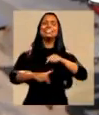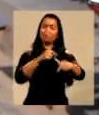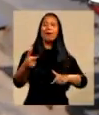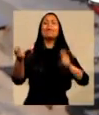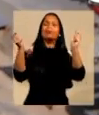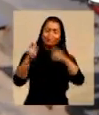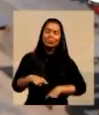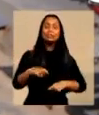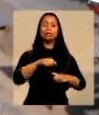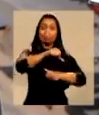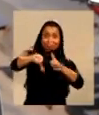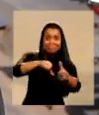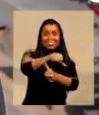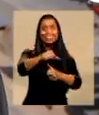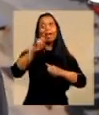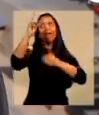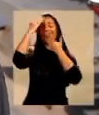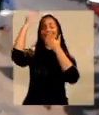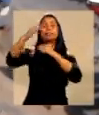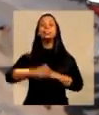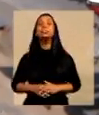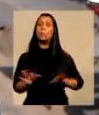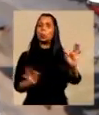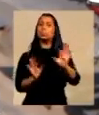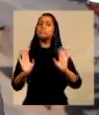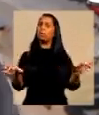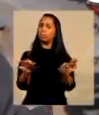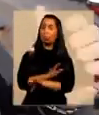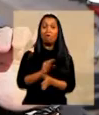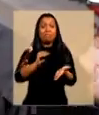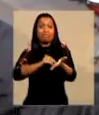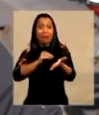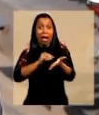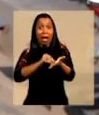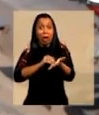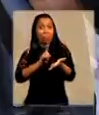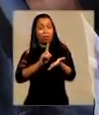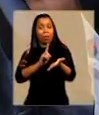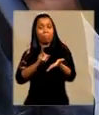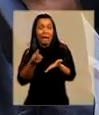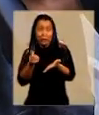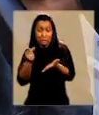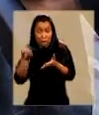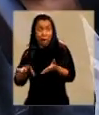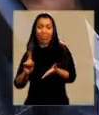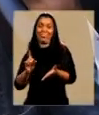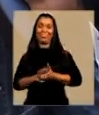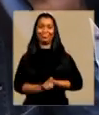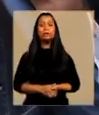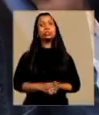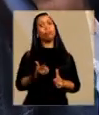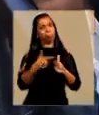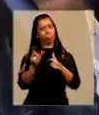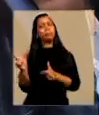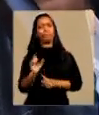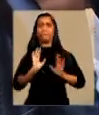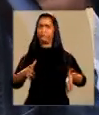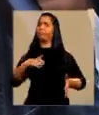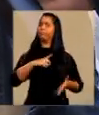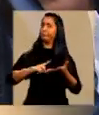muito trabalho eu consegui reverter, graças a Deus. Está organizado. Não falta, mas não sobra. Eu já tive vários problemas com